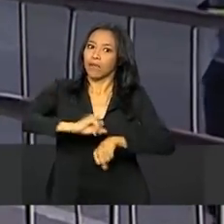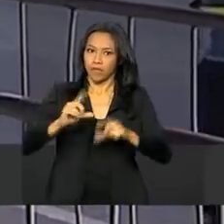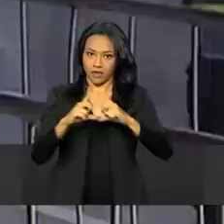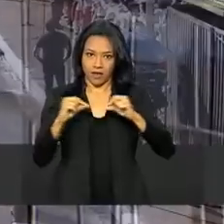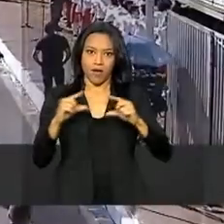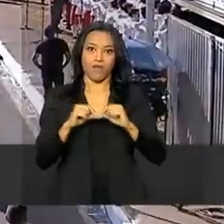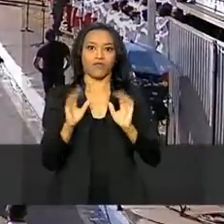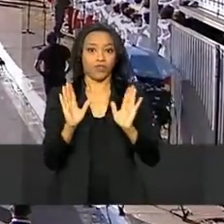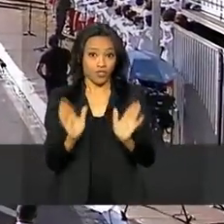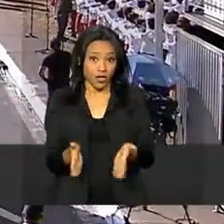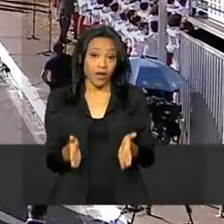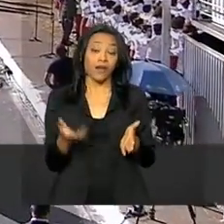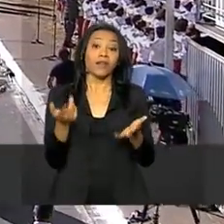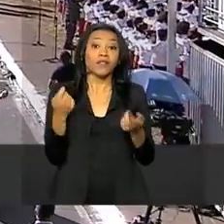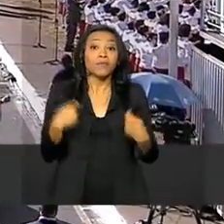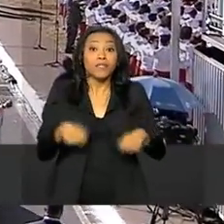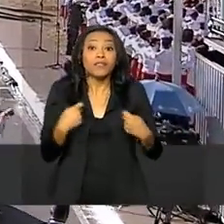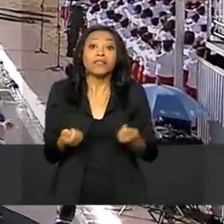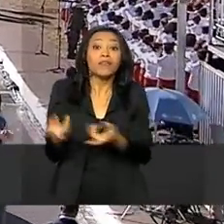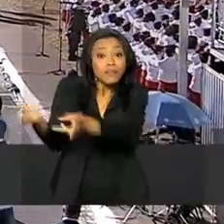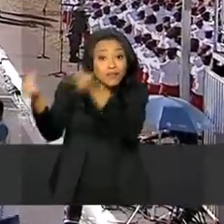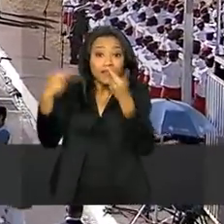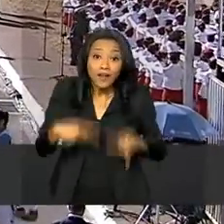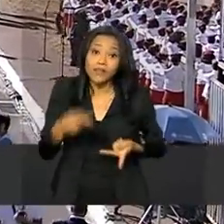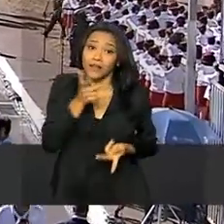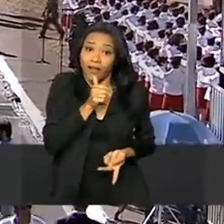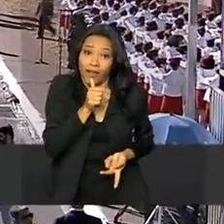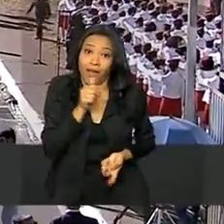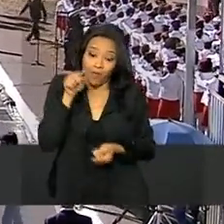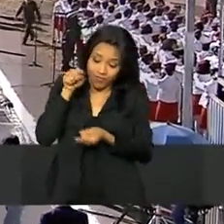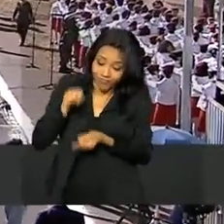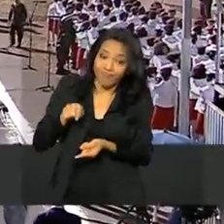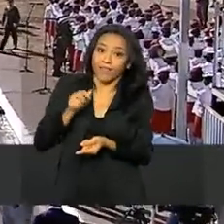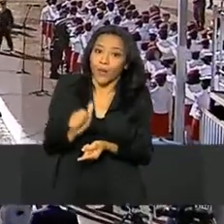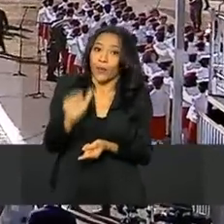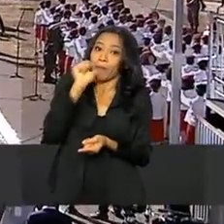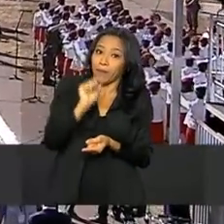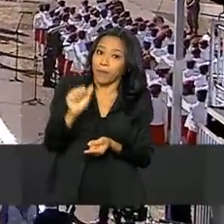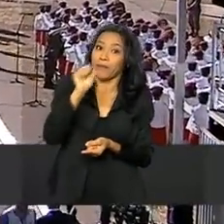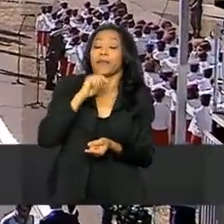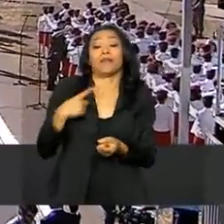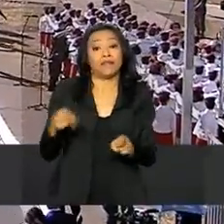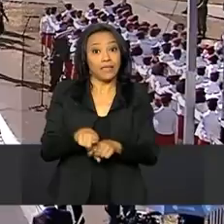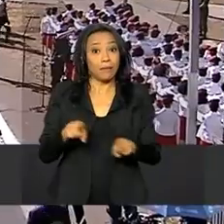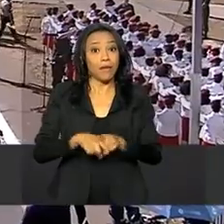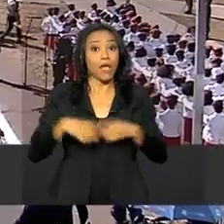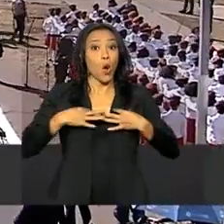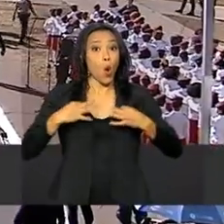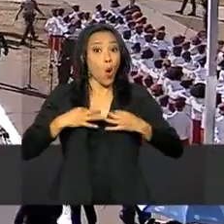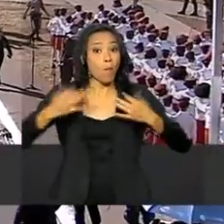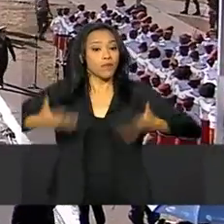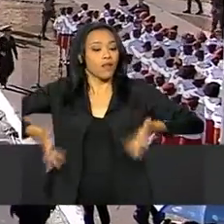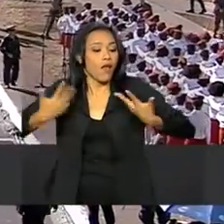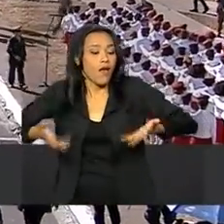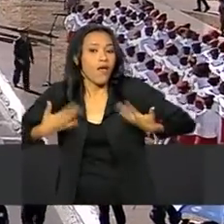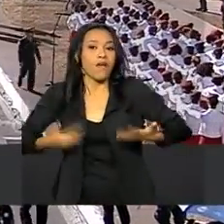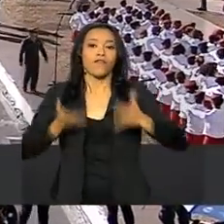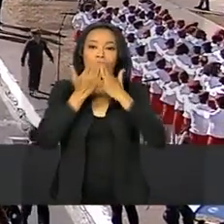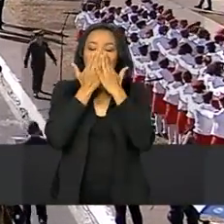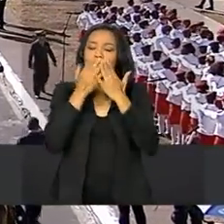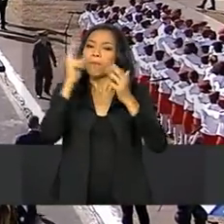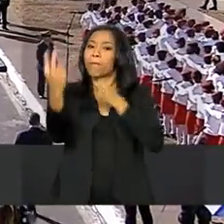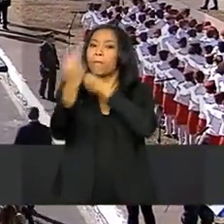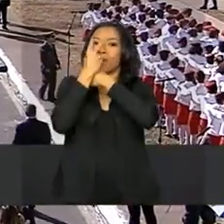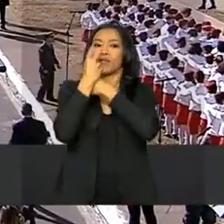se hidratar muito, trazer muita água e também tentar, na medida do possível, se proteger, usar roupas leves, cobrir o rosto na medida